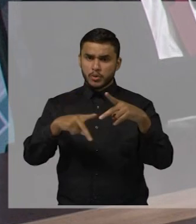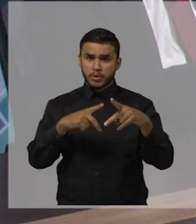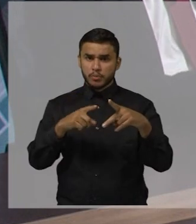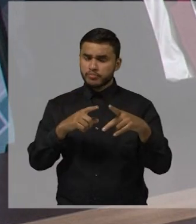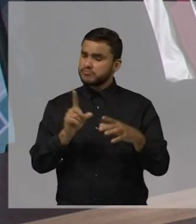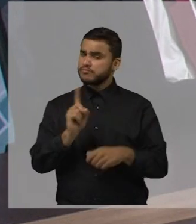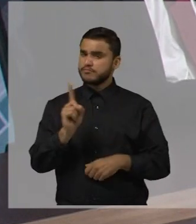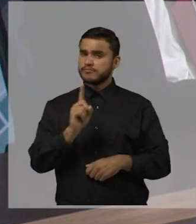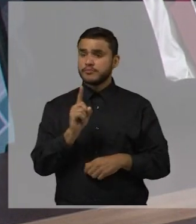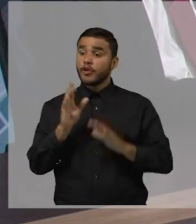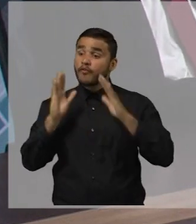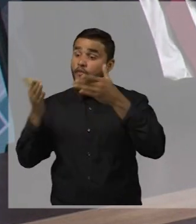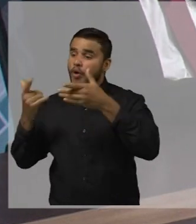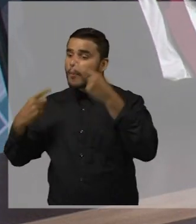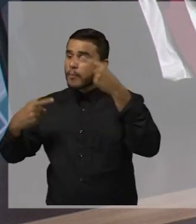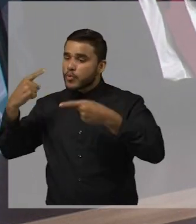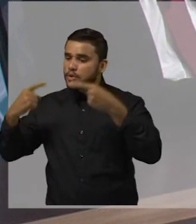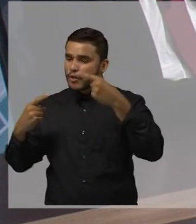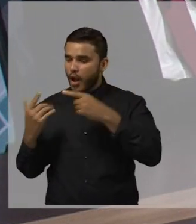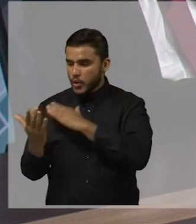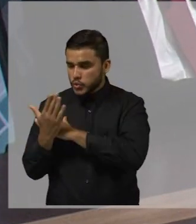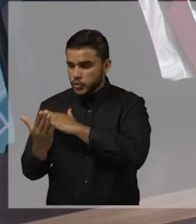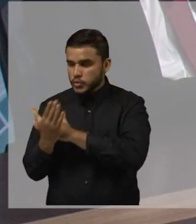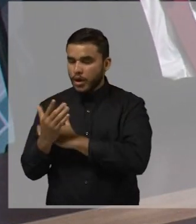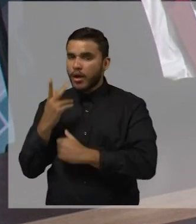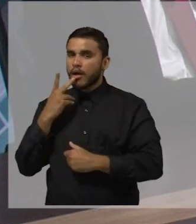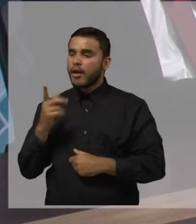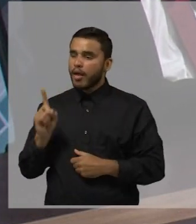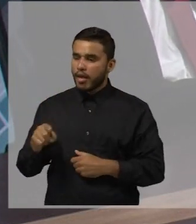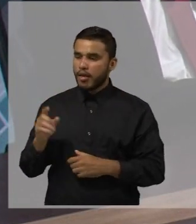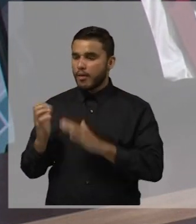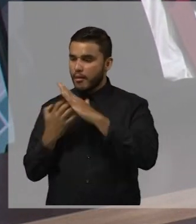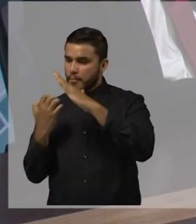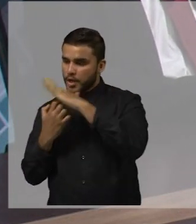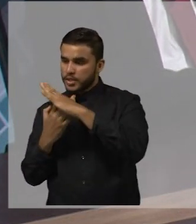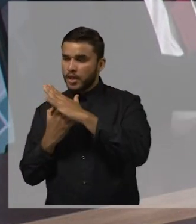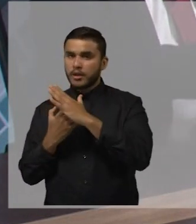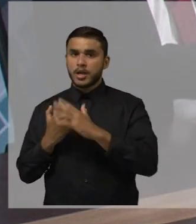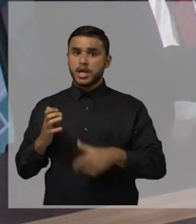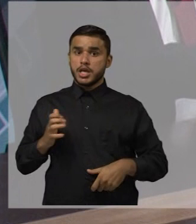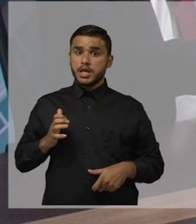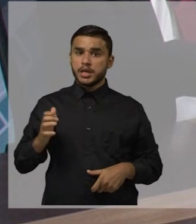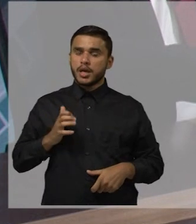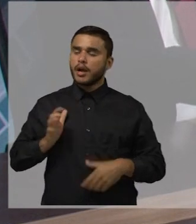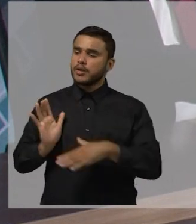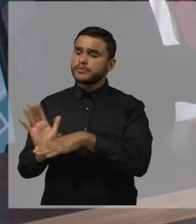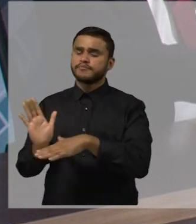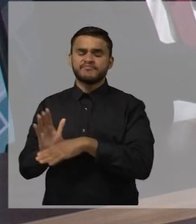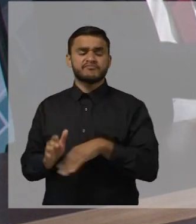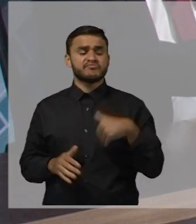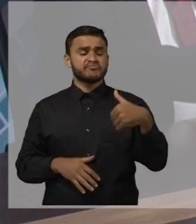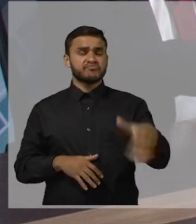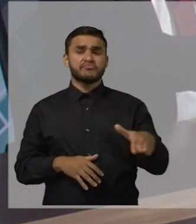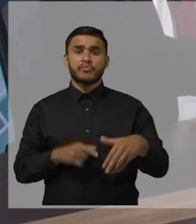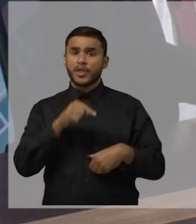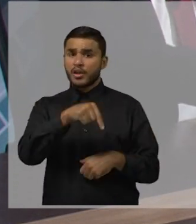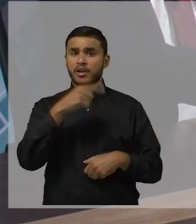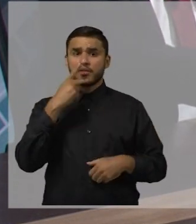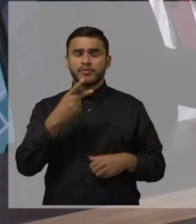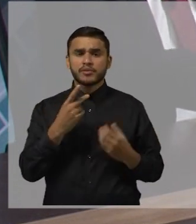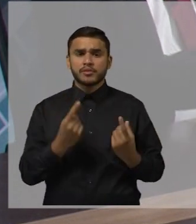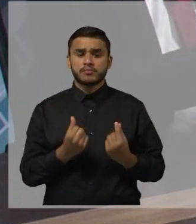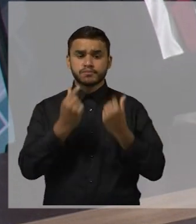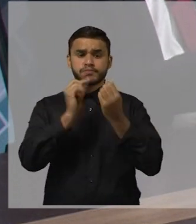O pequeno, aquele empreendedor de pouca influência, sempre foi excluído do acesso à